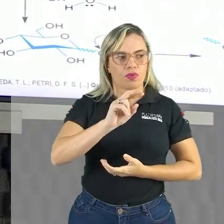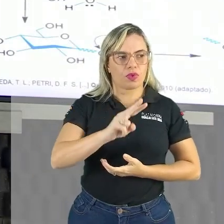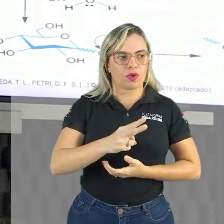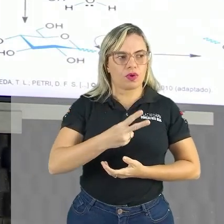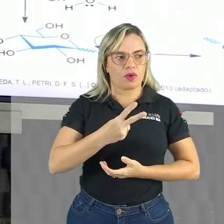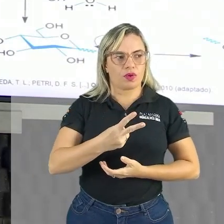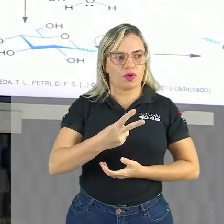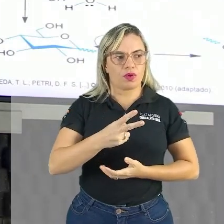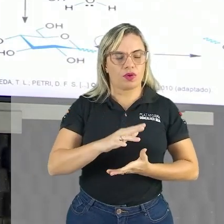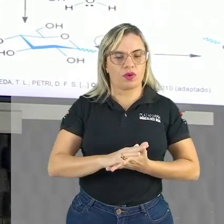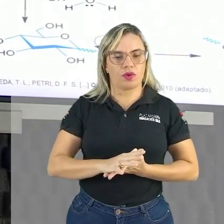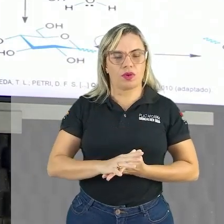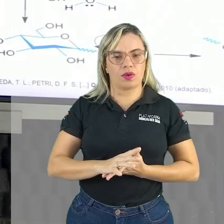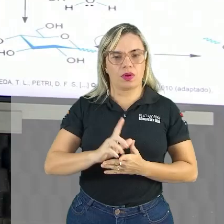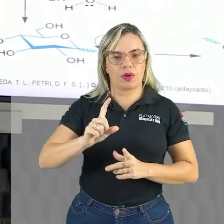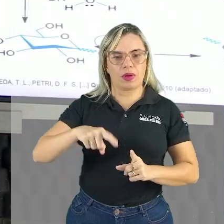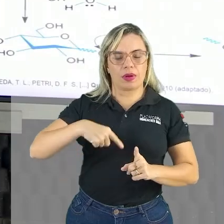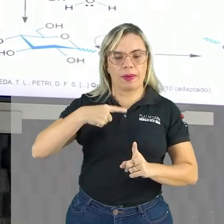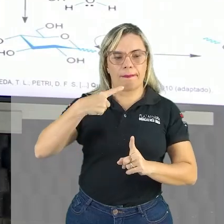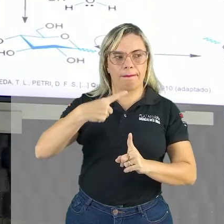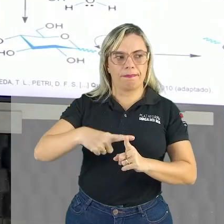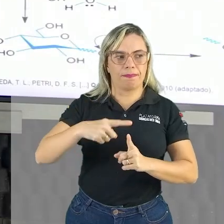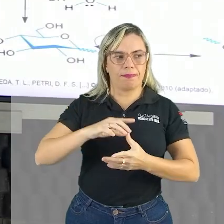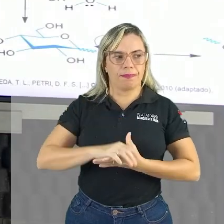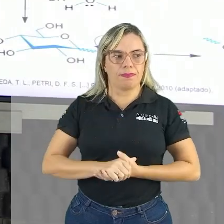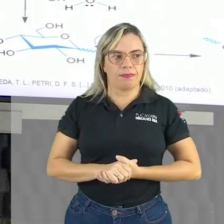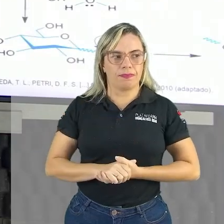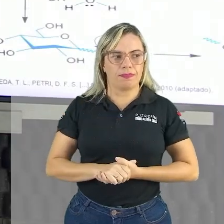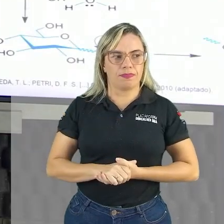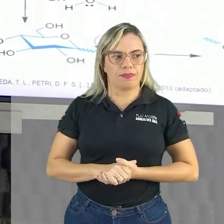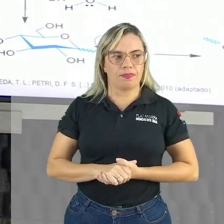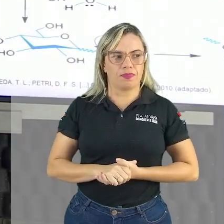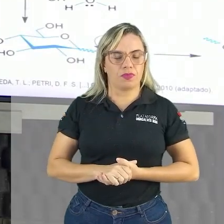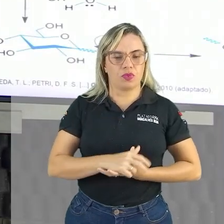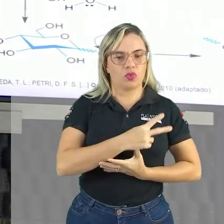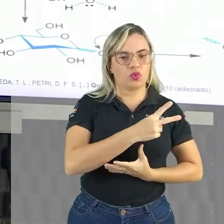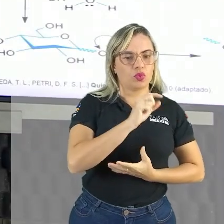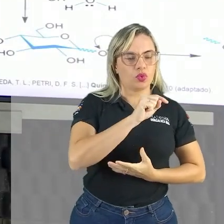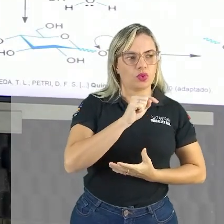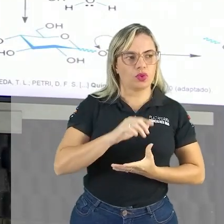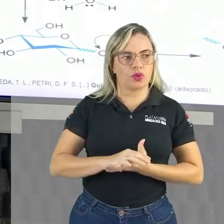reage com o oxigênio, reage com o oxigênio.